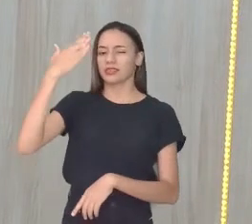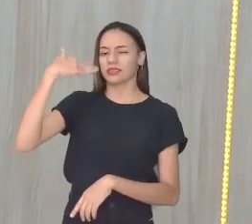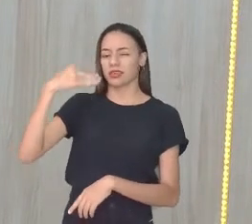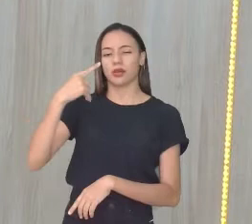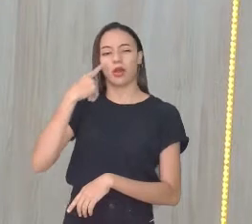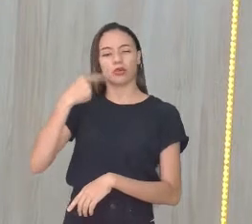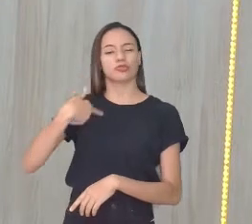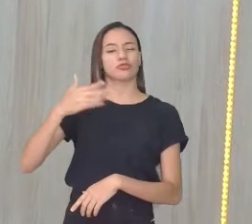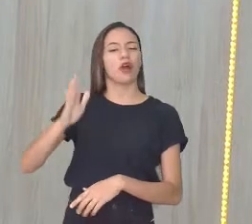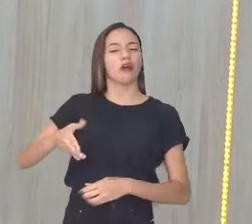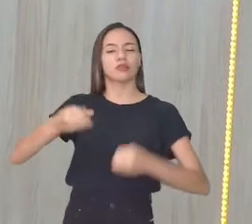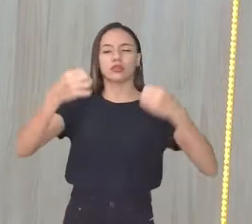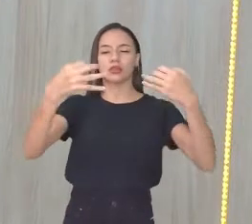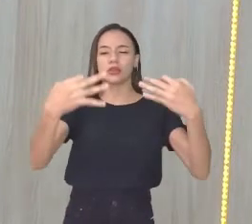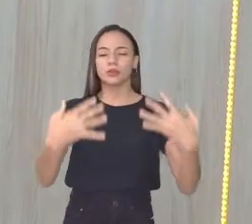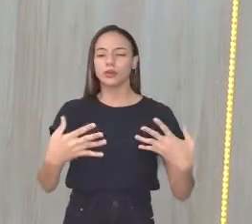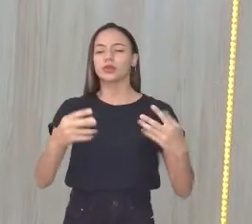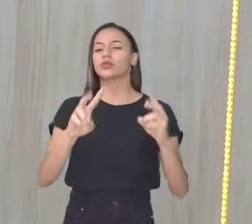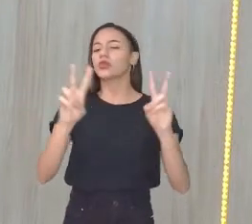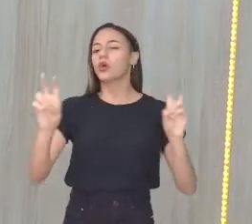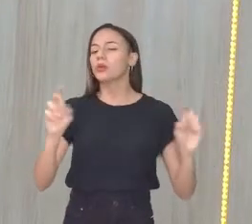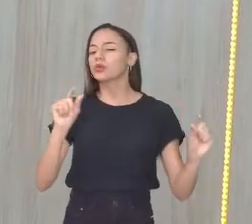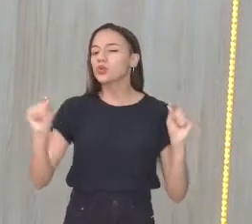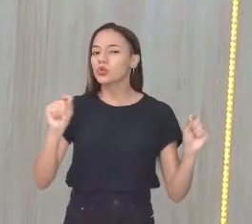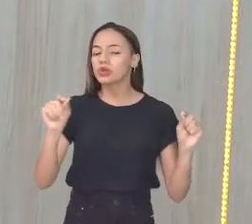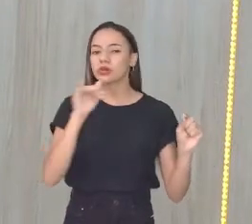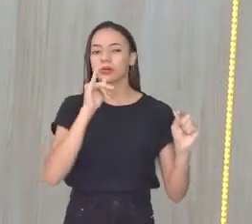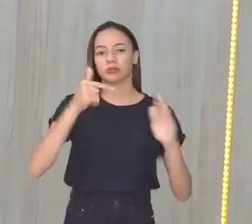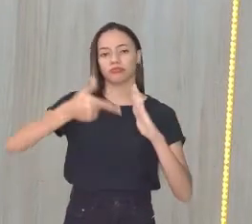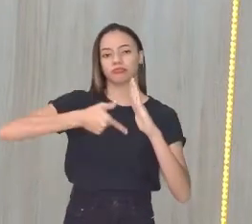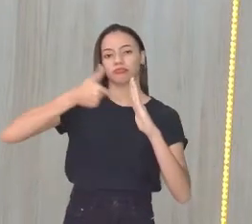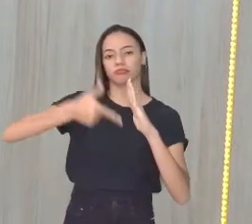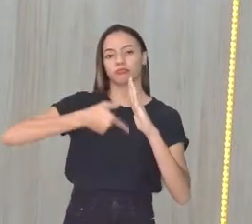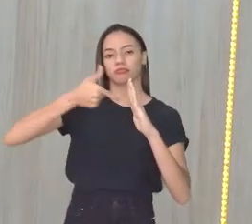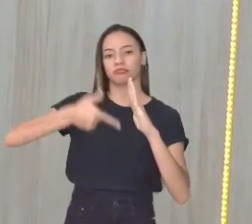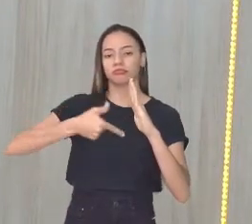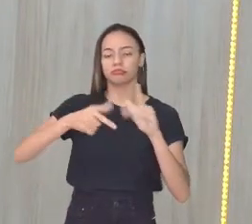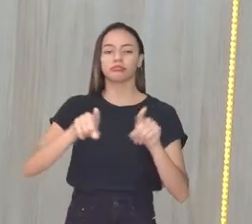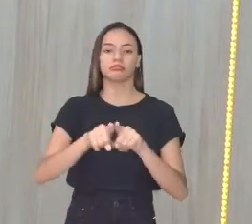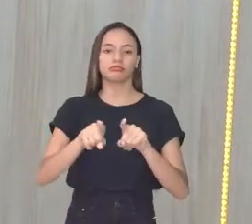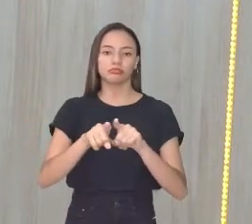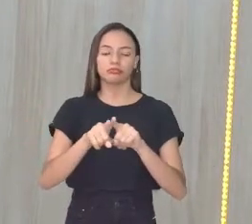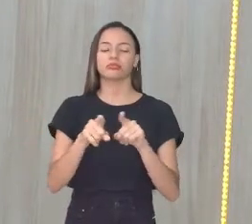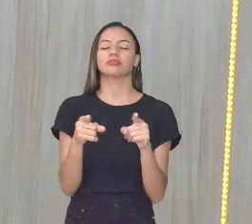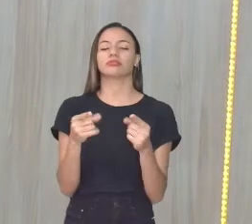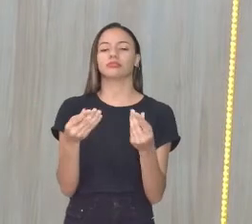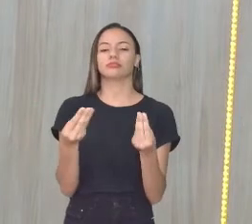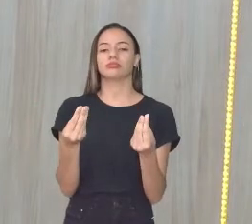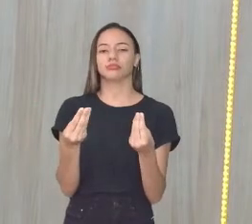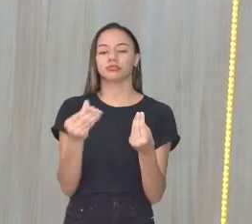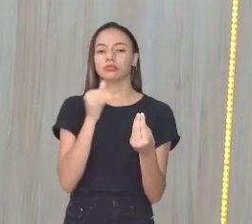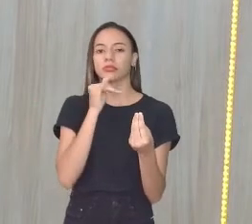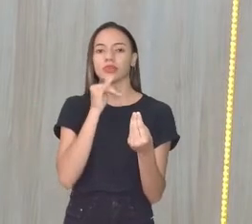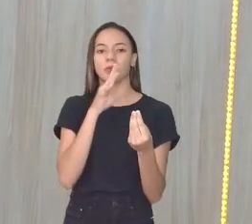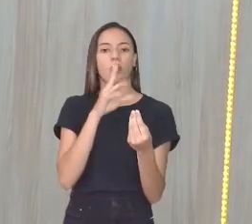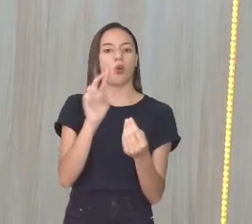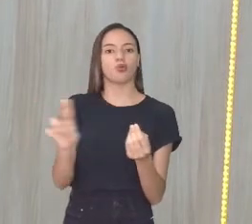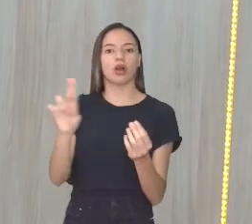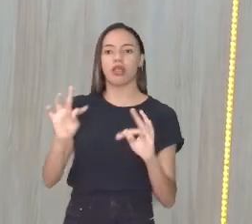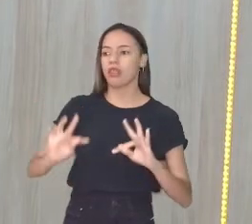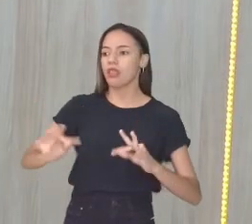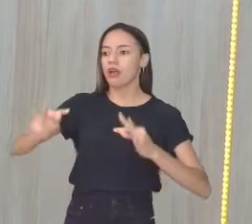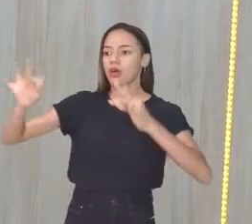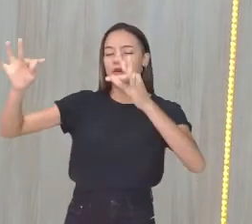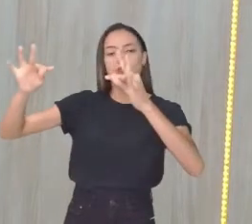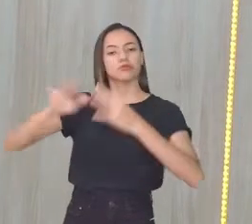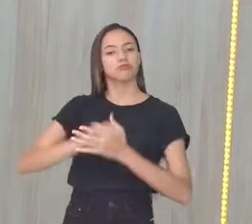vínhamos falando da questão do home office, né? Do trabalho hoje com a questão da conectividade,